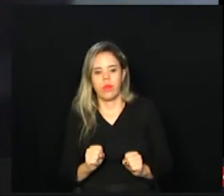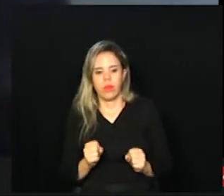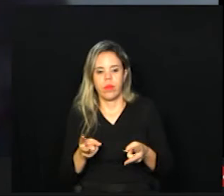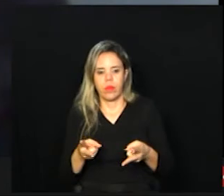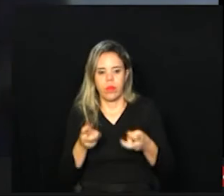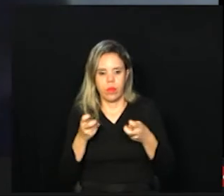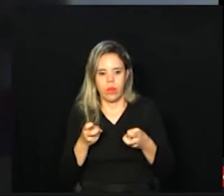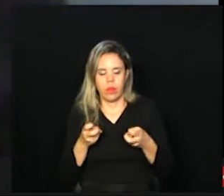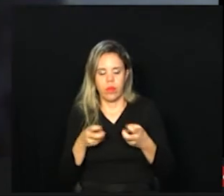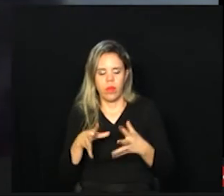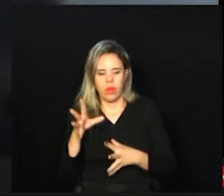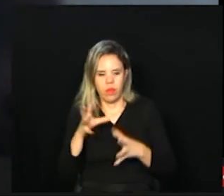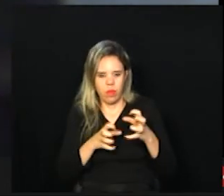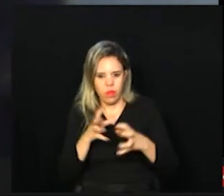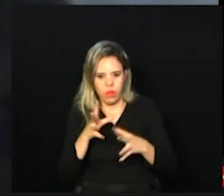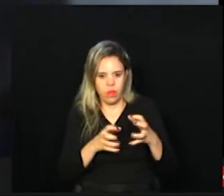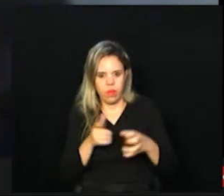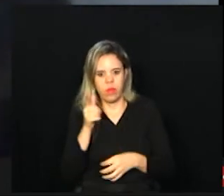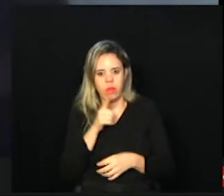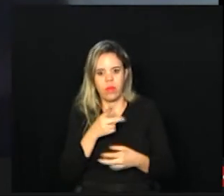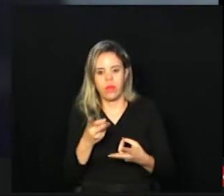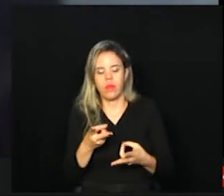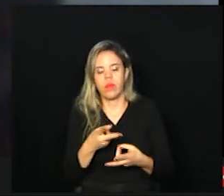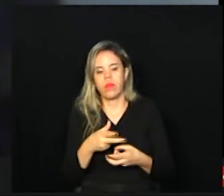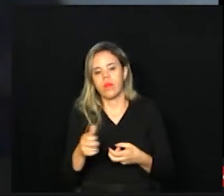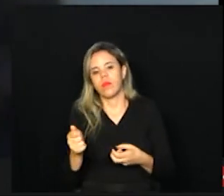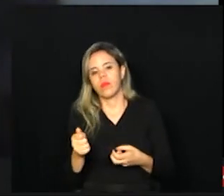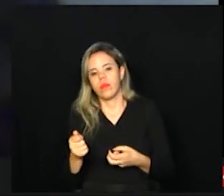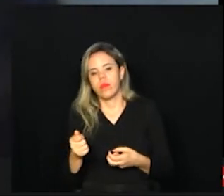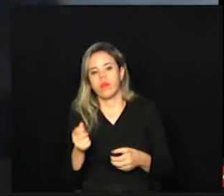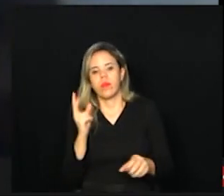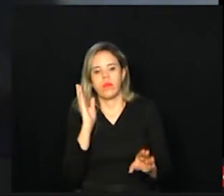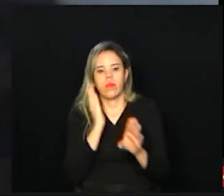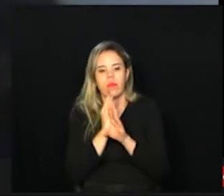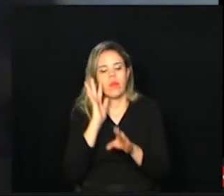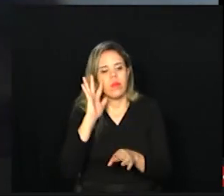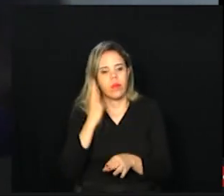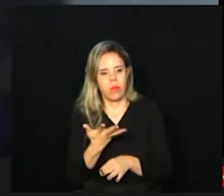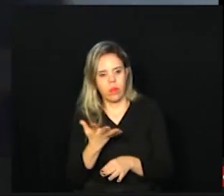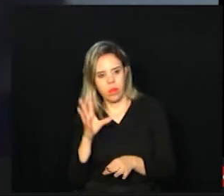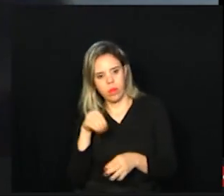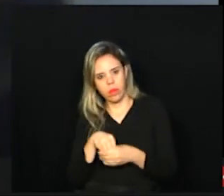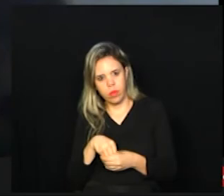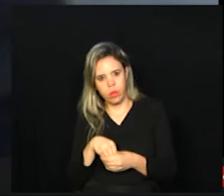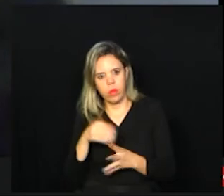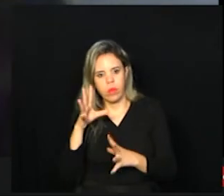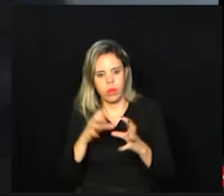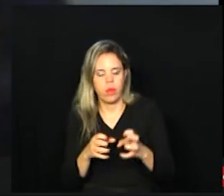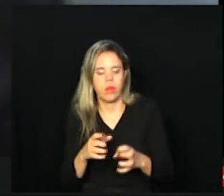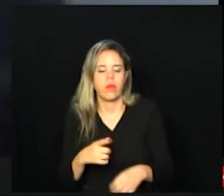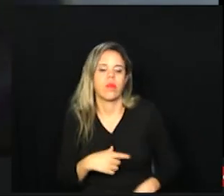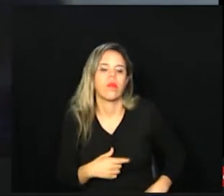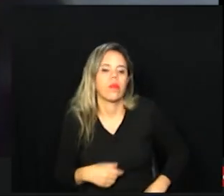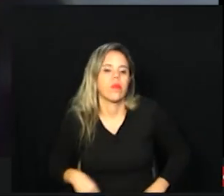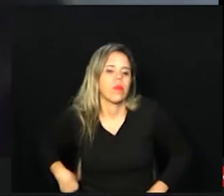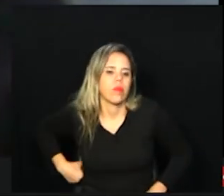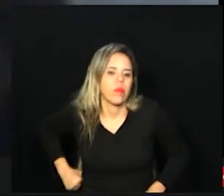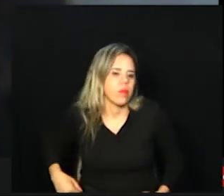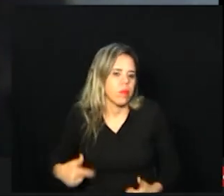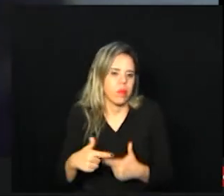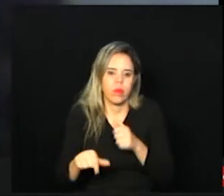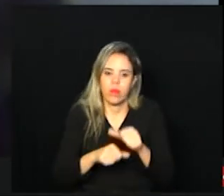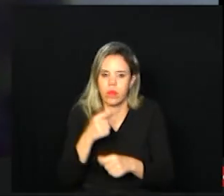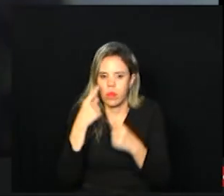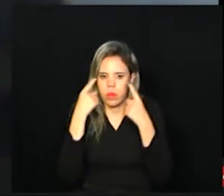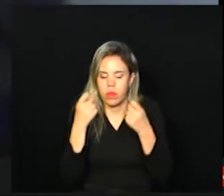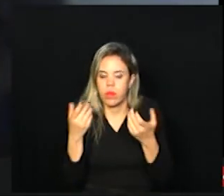para os conflitos e conseguir dialogar e encontrar soluções para dentro do conflito, e que esse conflito não virasse violência.